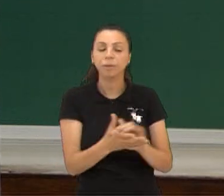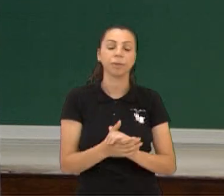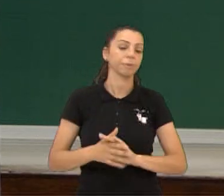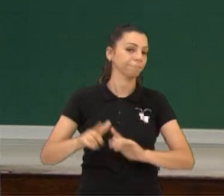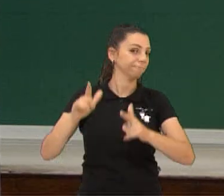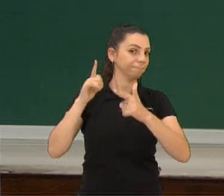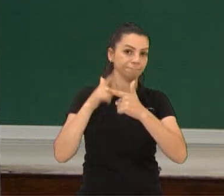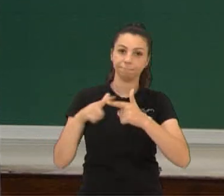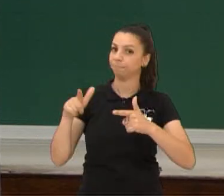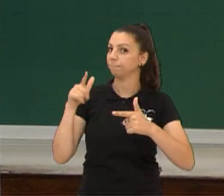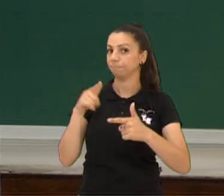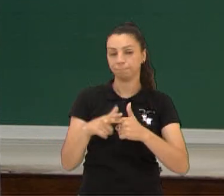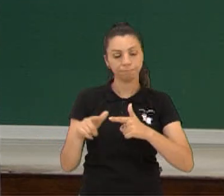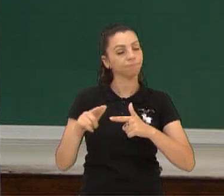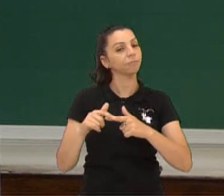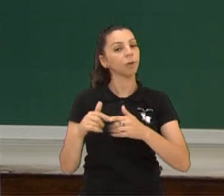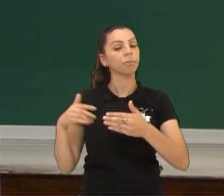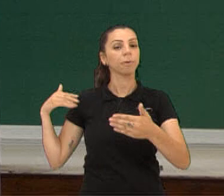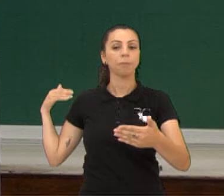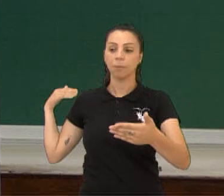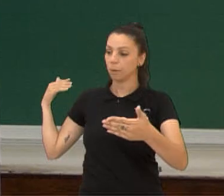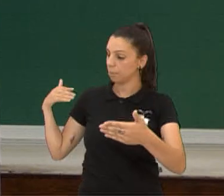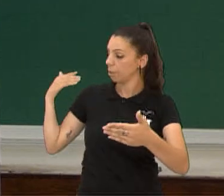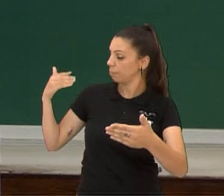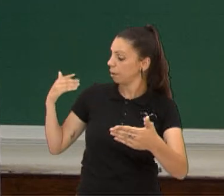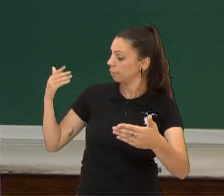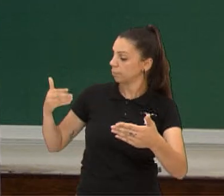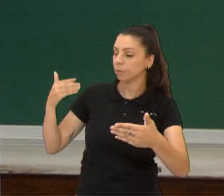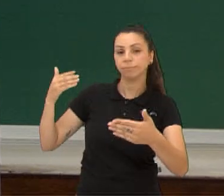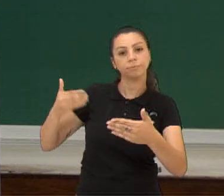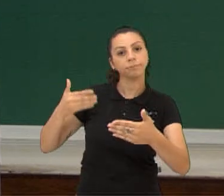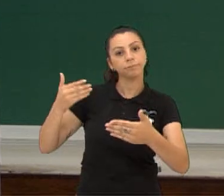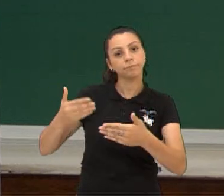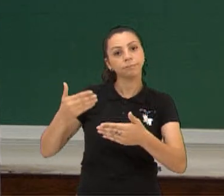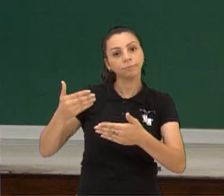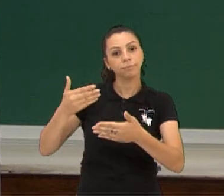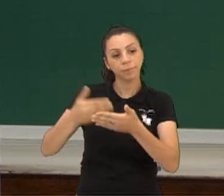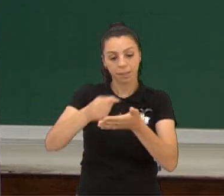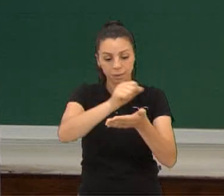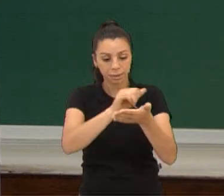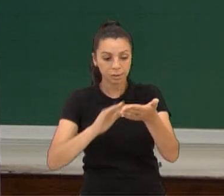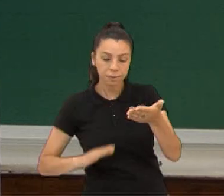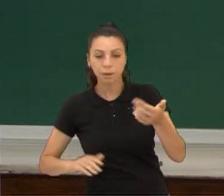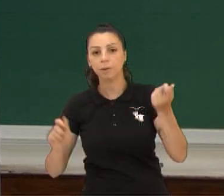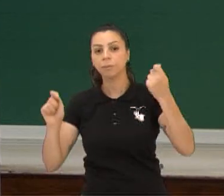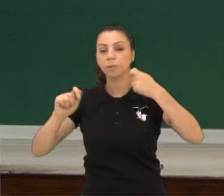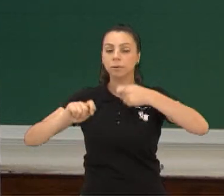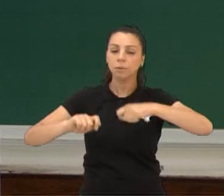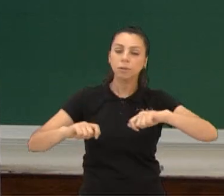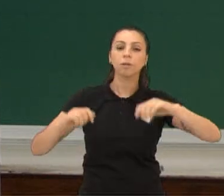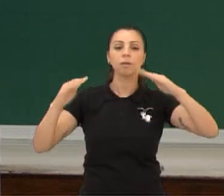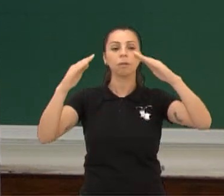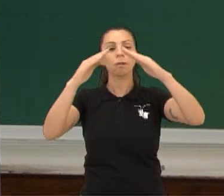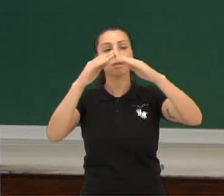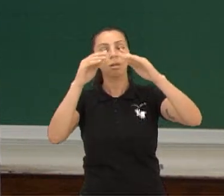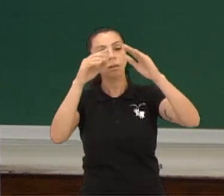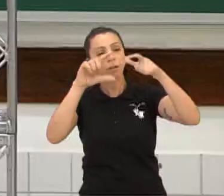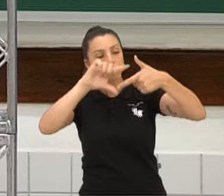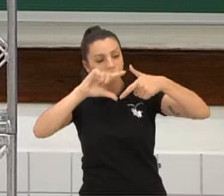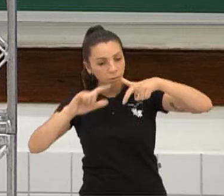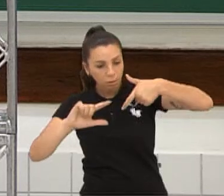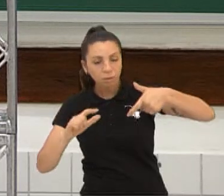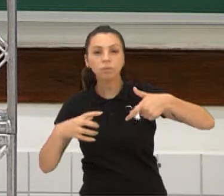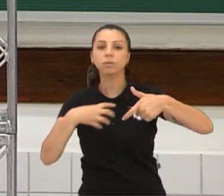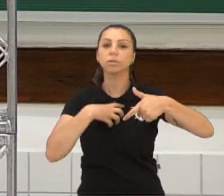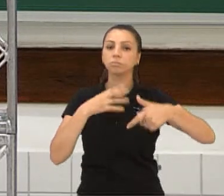tem problema, porque a gente já vem fazendo alguns exercícios que eu consigo o quê? Dividir essa figura em formas geométricas que a